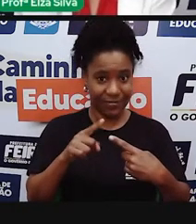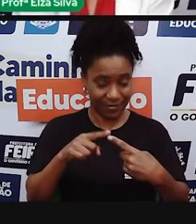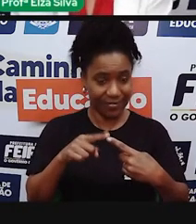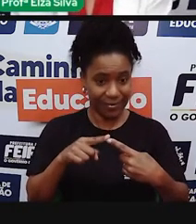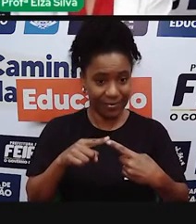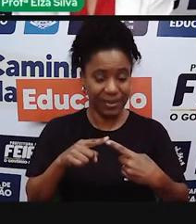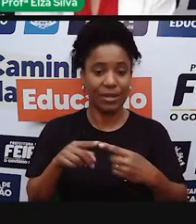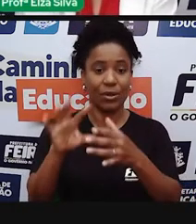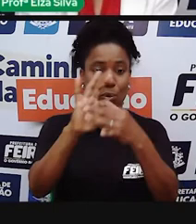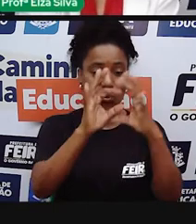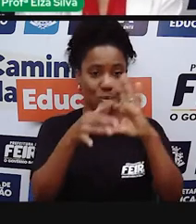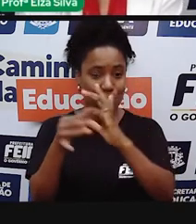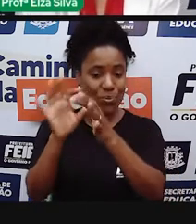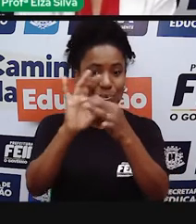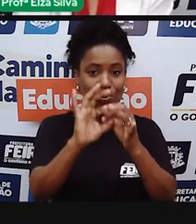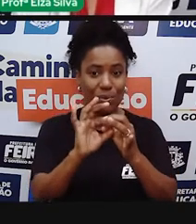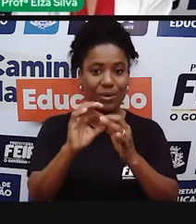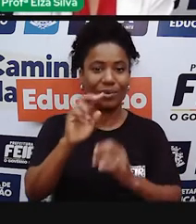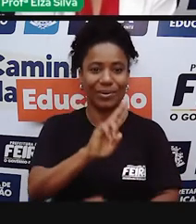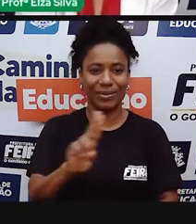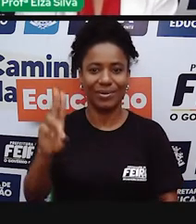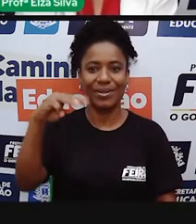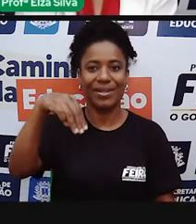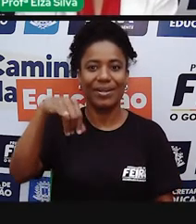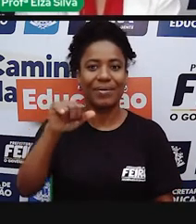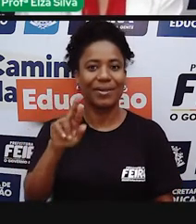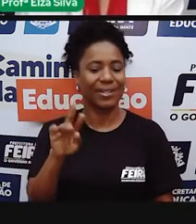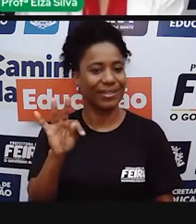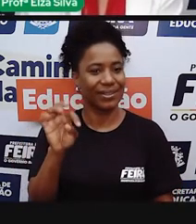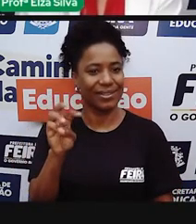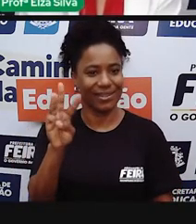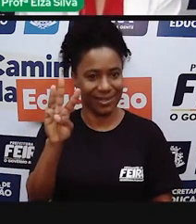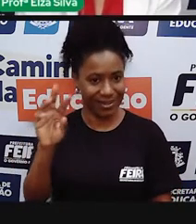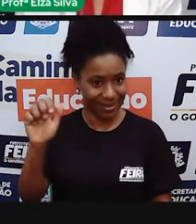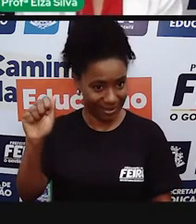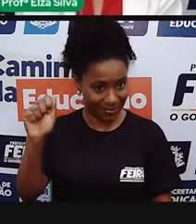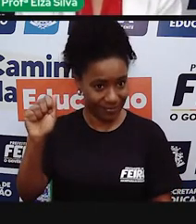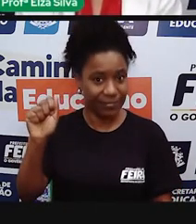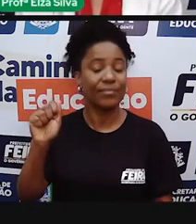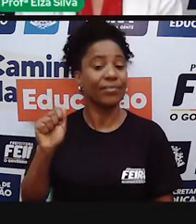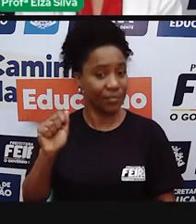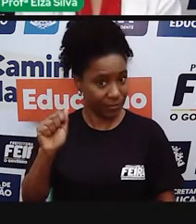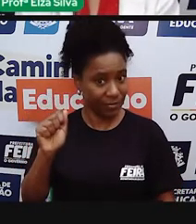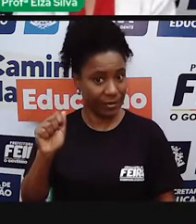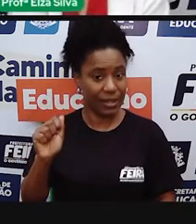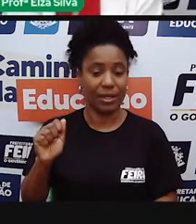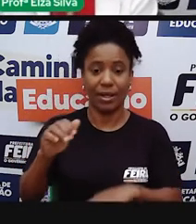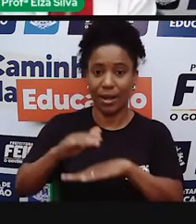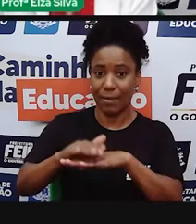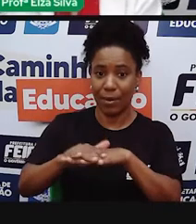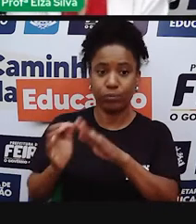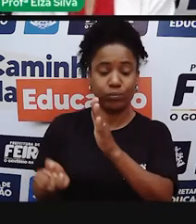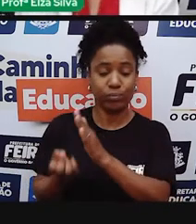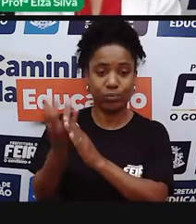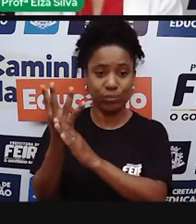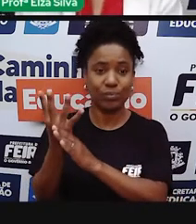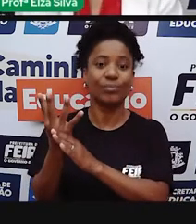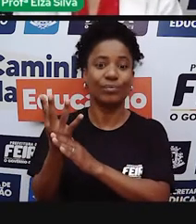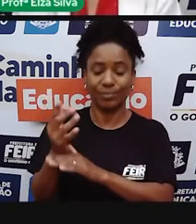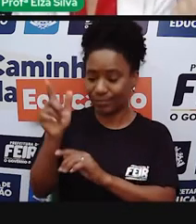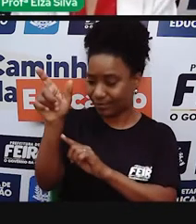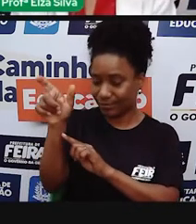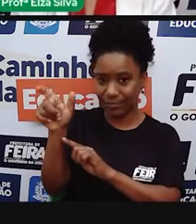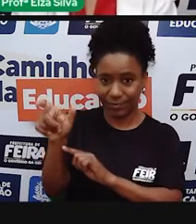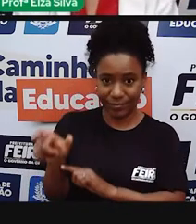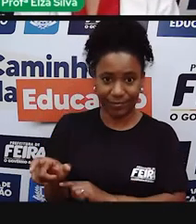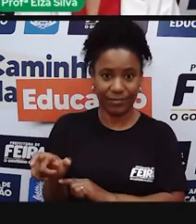Jogos Olímpicos, como vocês podem ver aí espelhado na tela, segundo os criadores, é um personagem que tem um